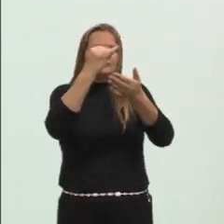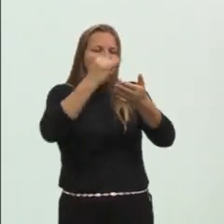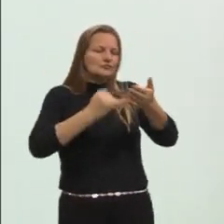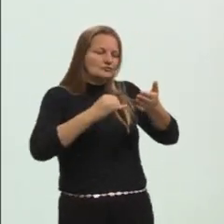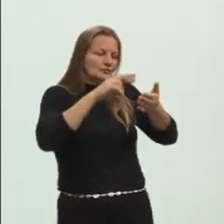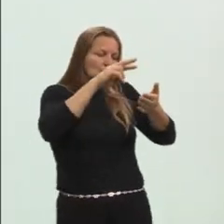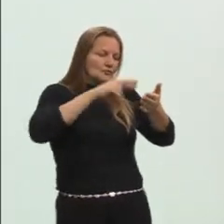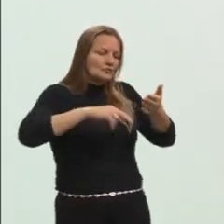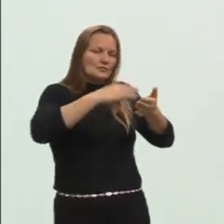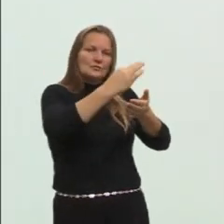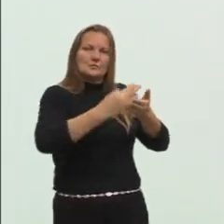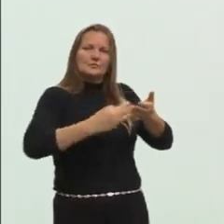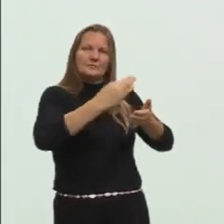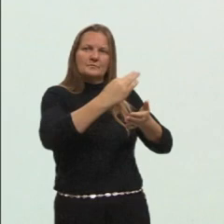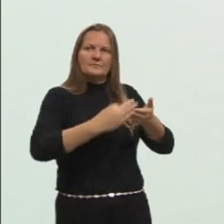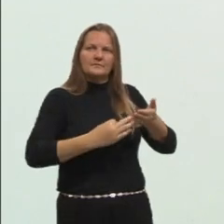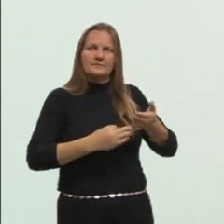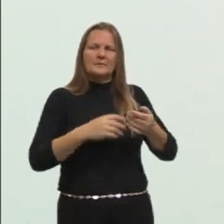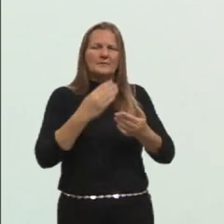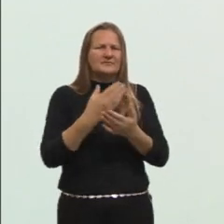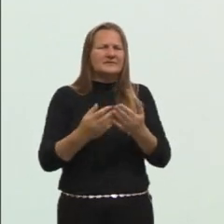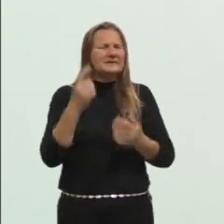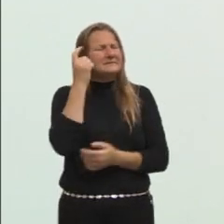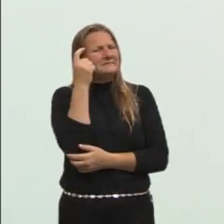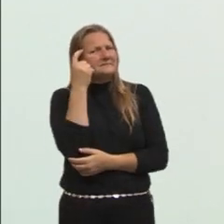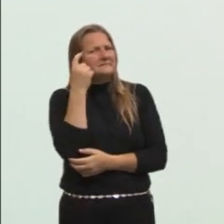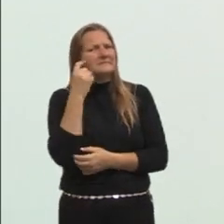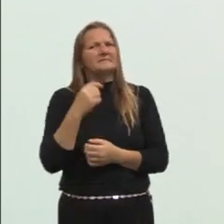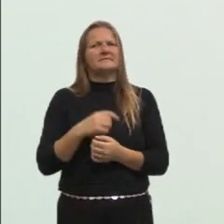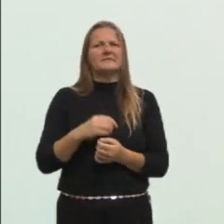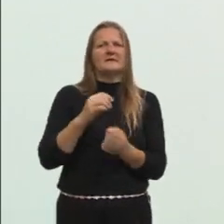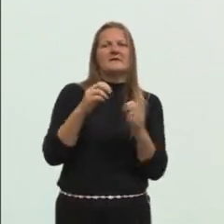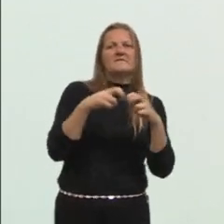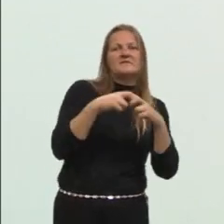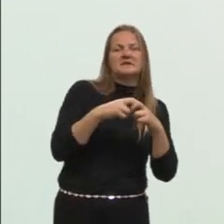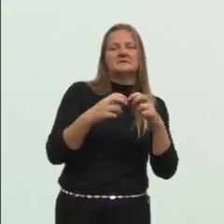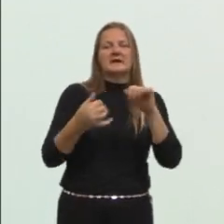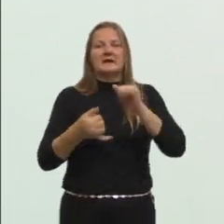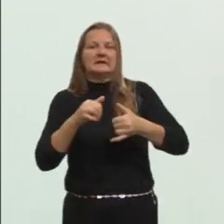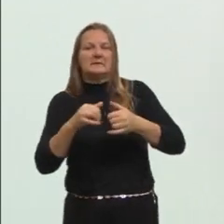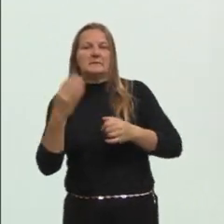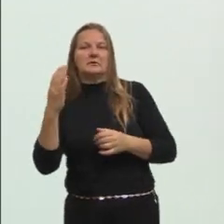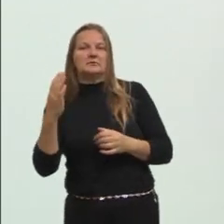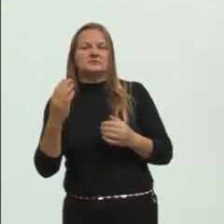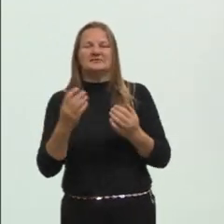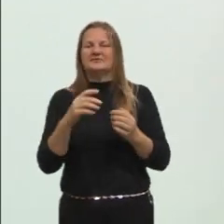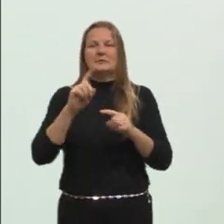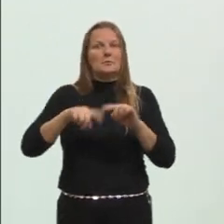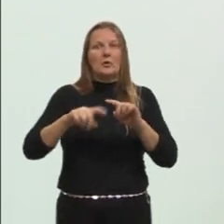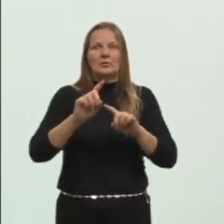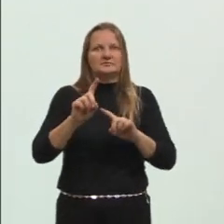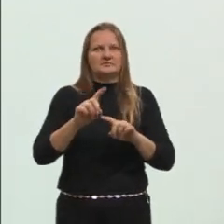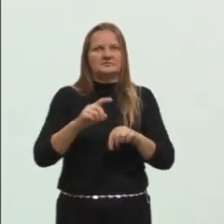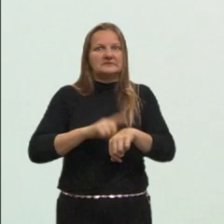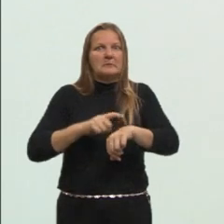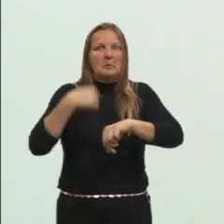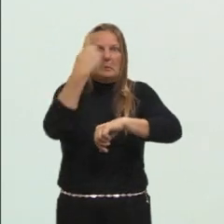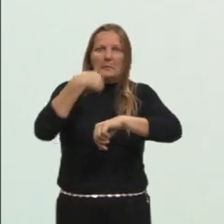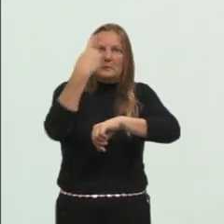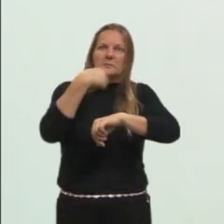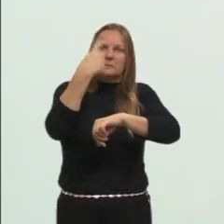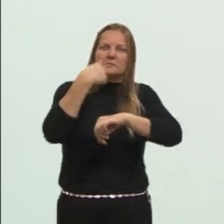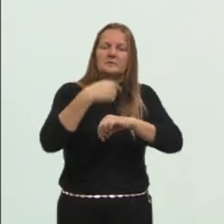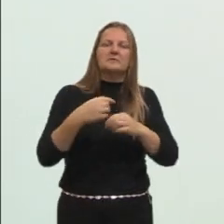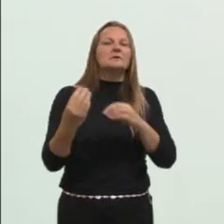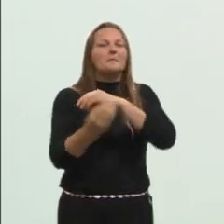pessoa né a pessoa não pode perder muito tempo pensando ai agora isso é física isso é química isso é Biologia né porque tá como